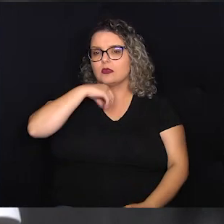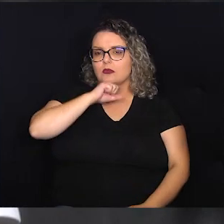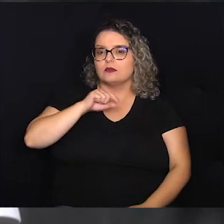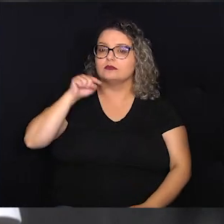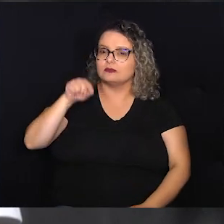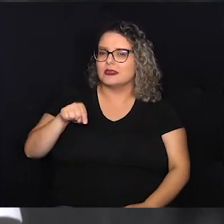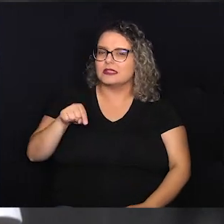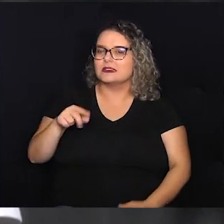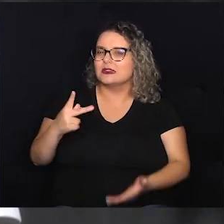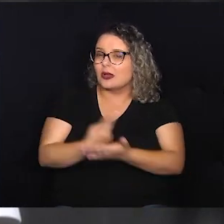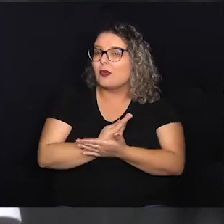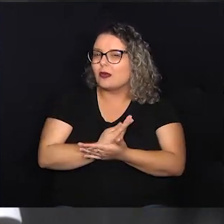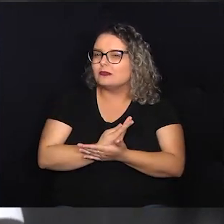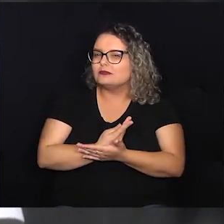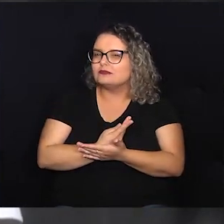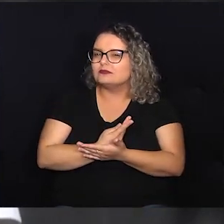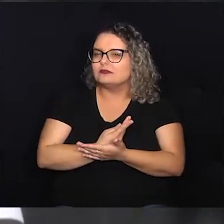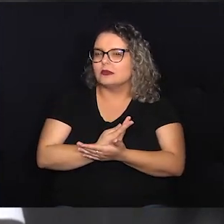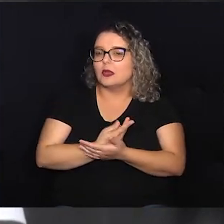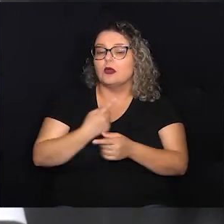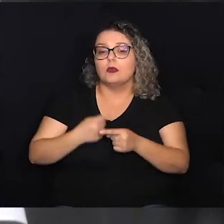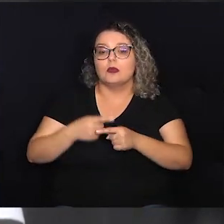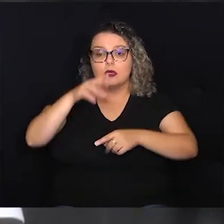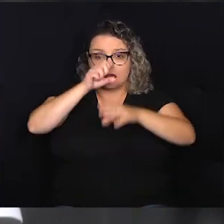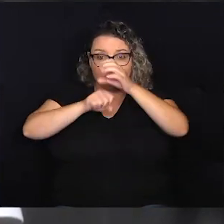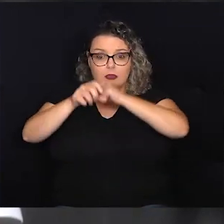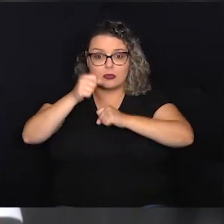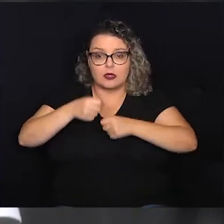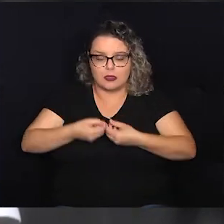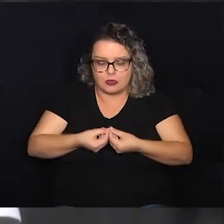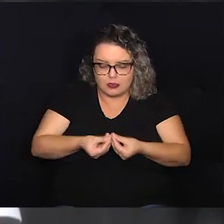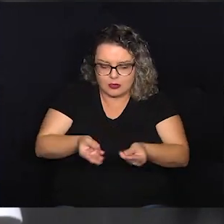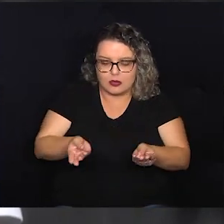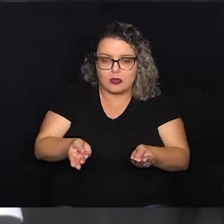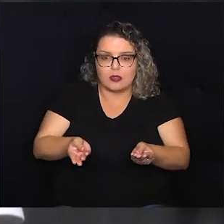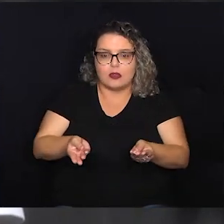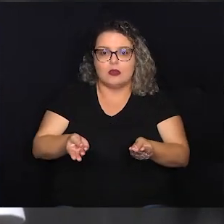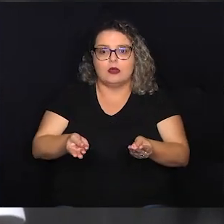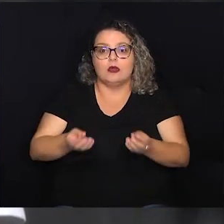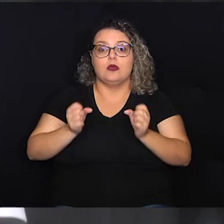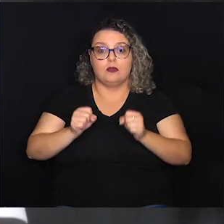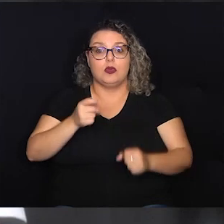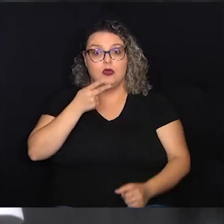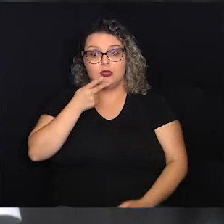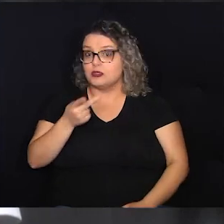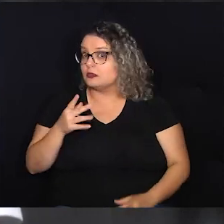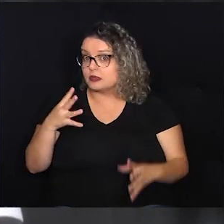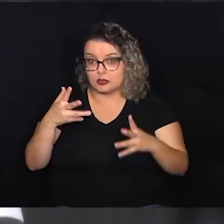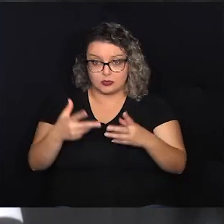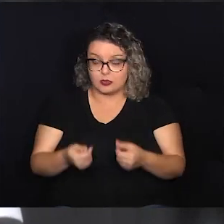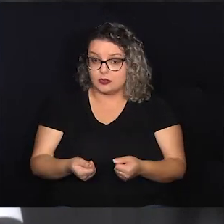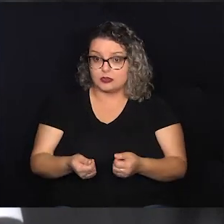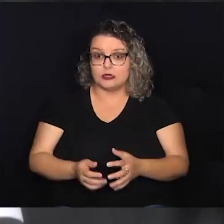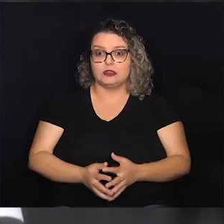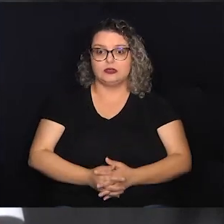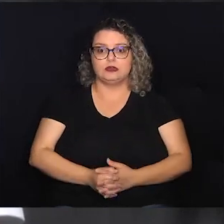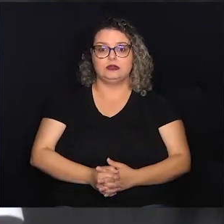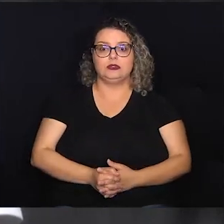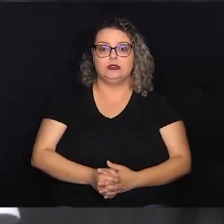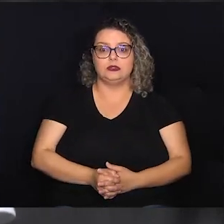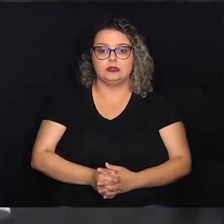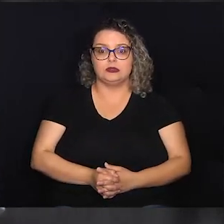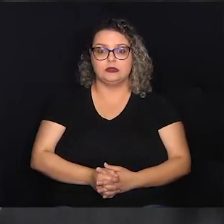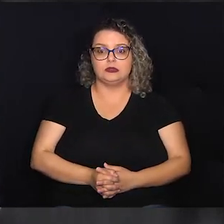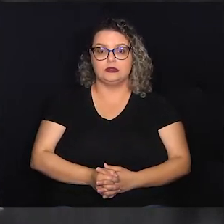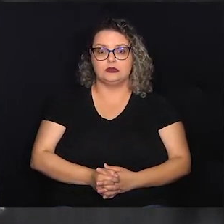as qualidades do meu pai, ele pecou. Porque eu aprendi com ele a jogar baralho. Certo. E